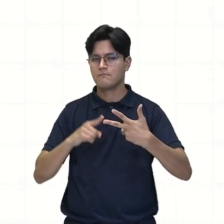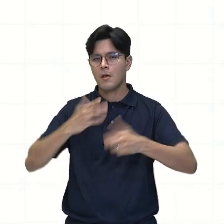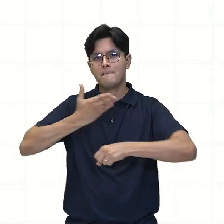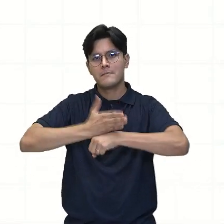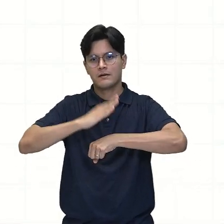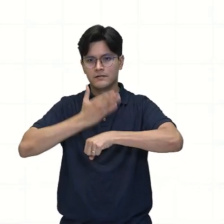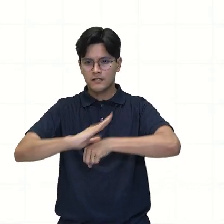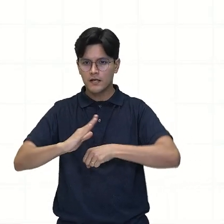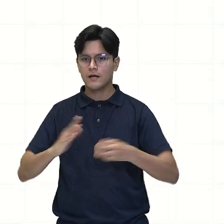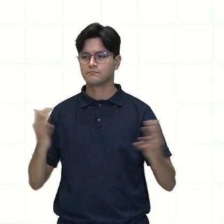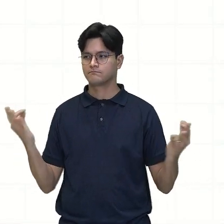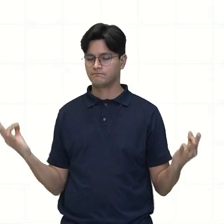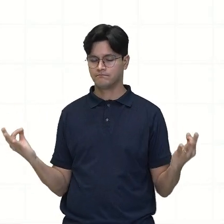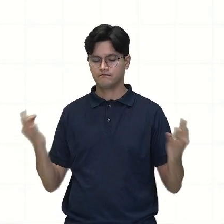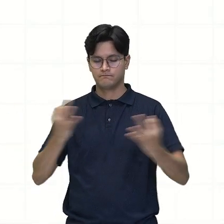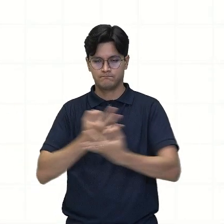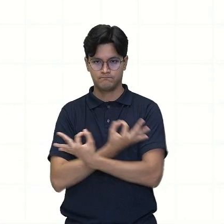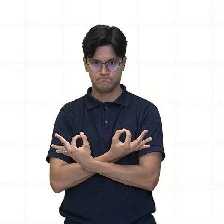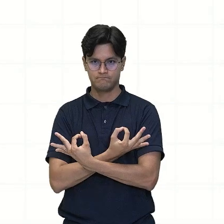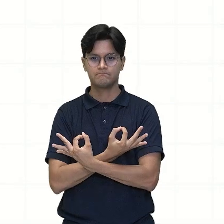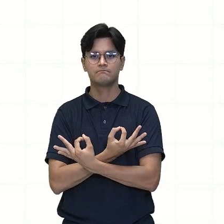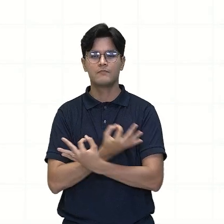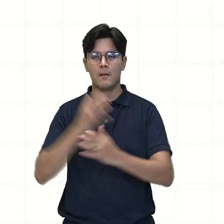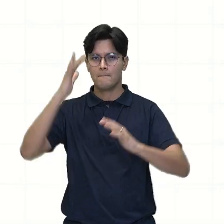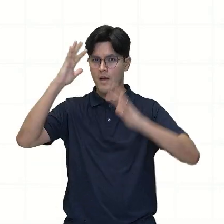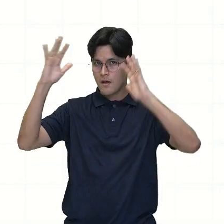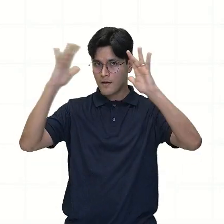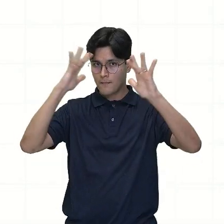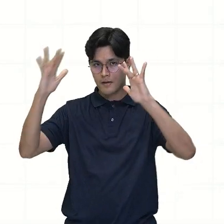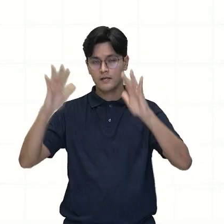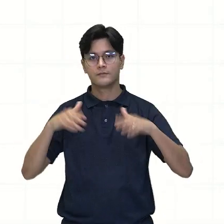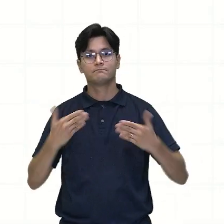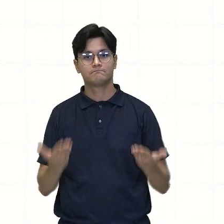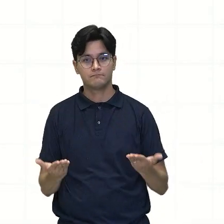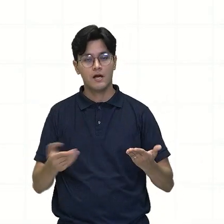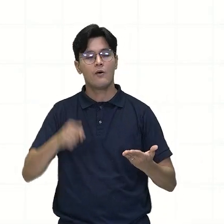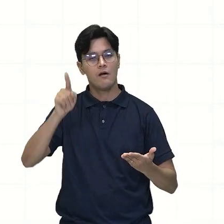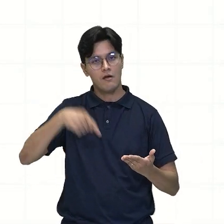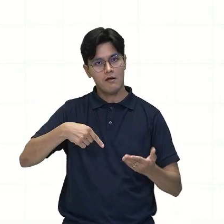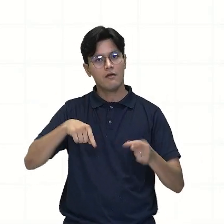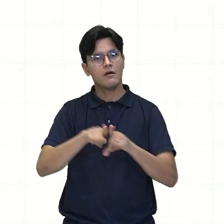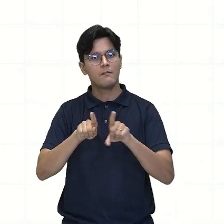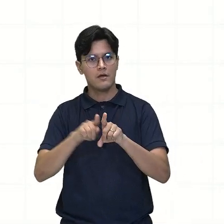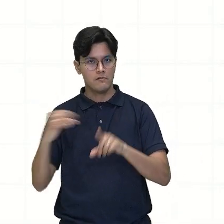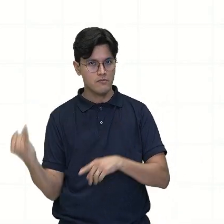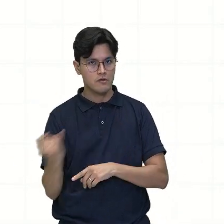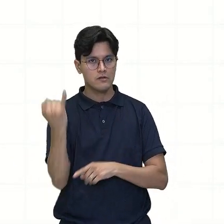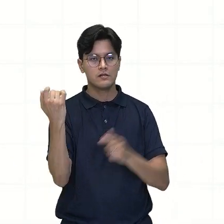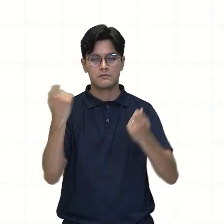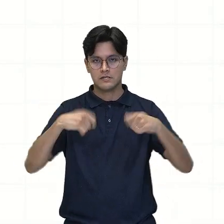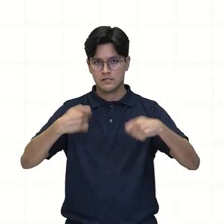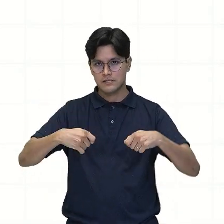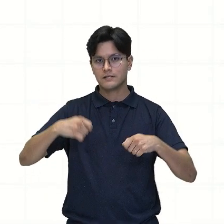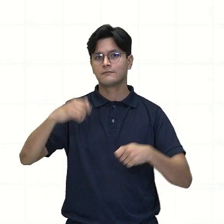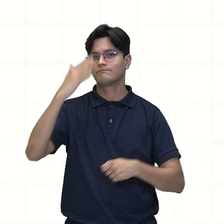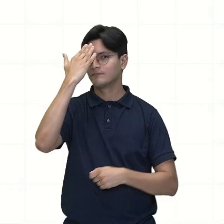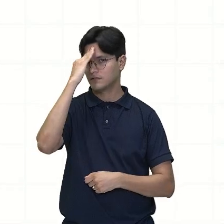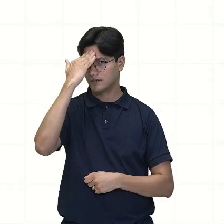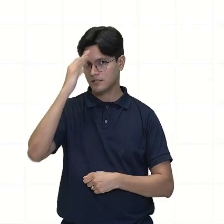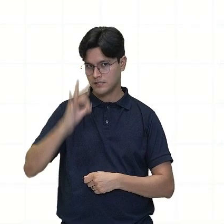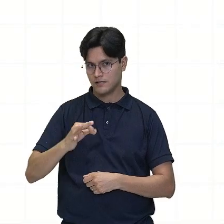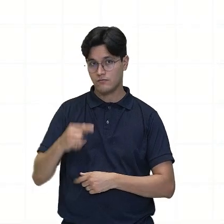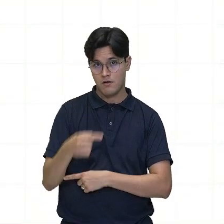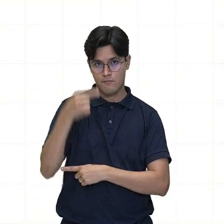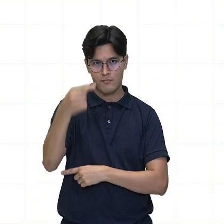ok? Essa é uma dimensão muito importante que nós temos que levar em consideração. Tá? Na próxima cartela,